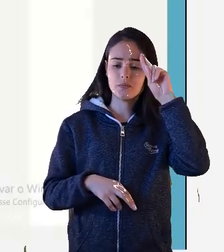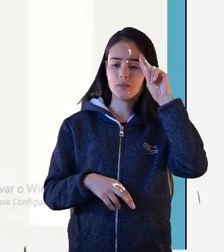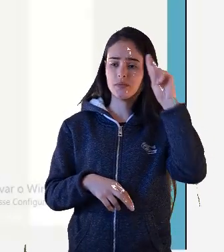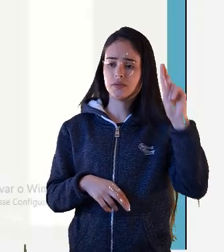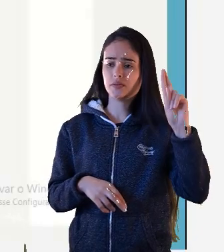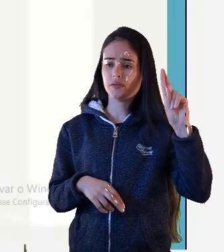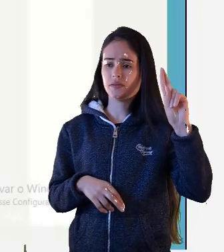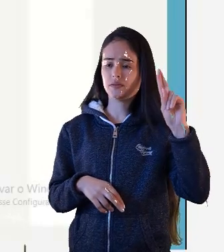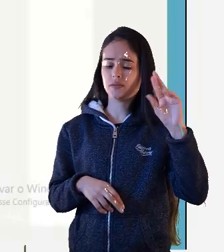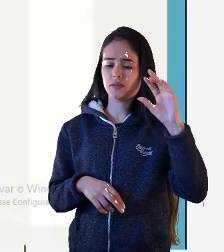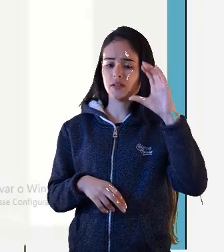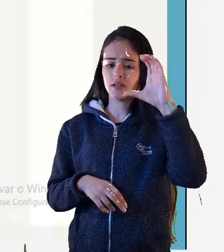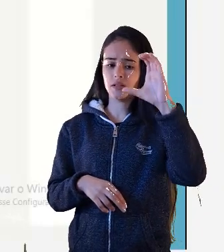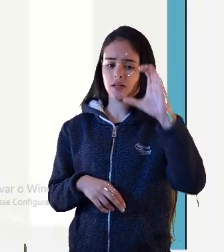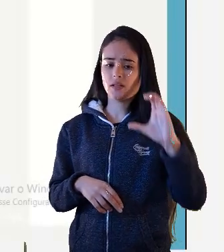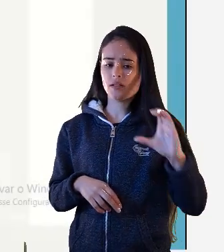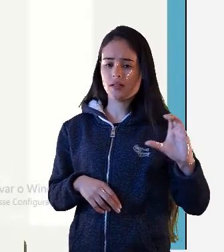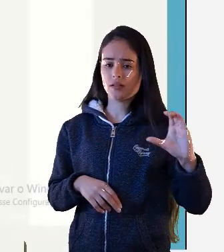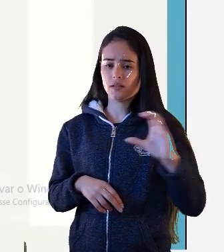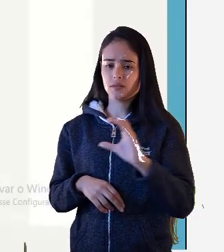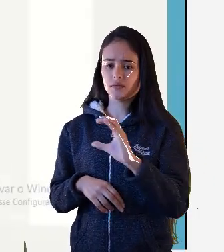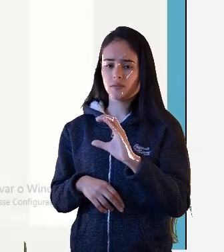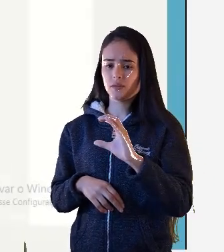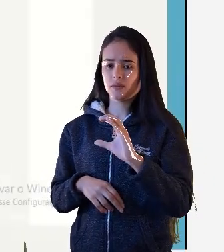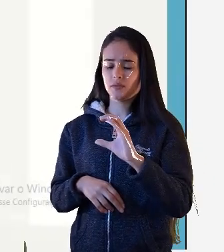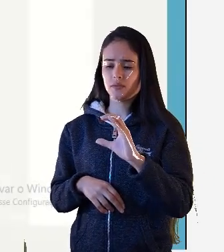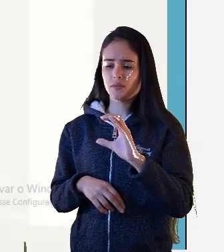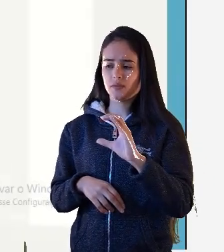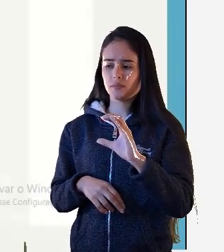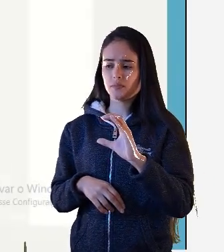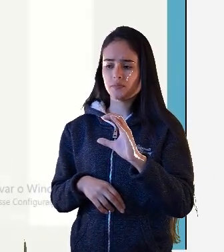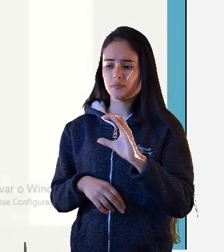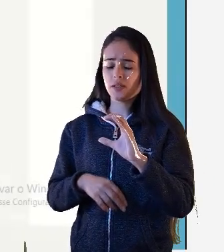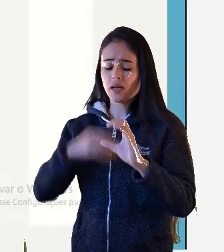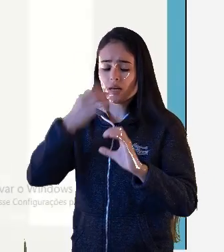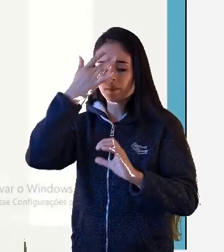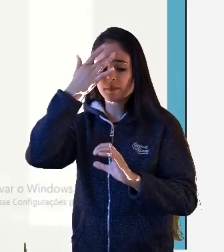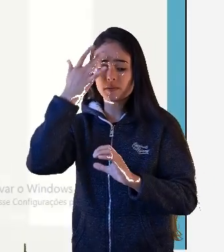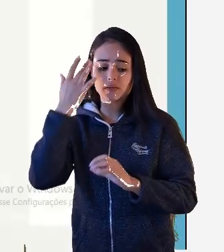E aí, então, muita coisa mudou mesmo, né? Aí, agora, isso é